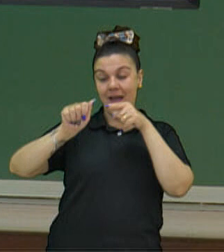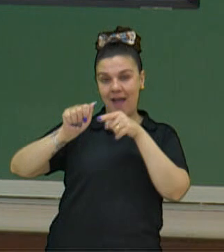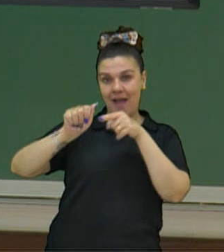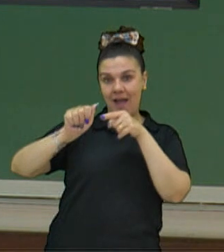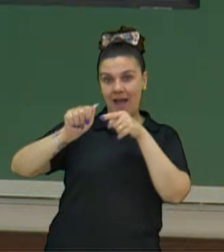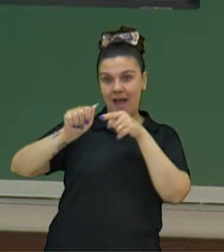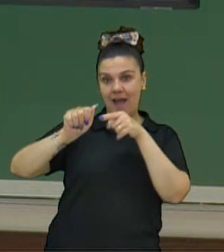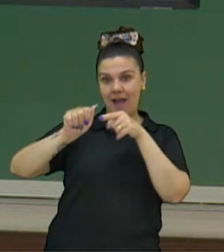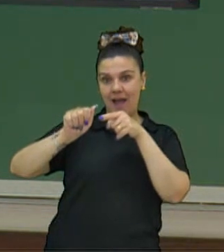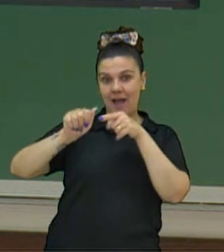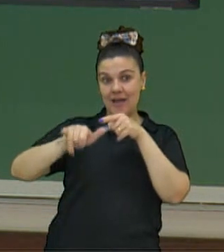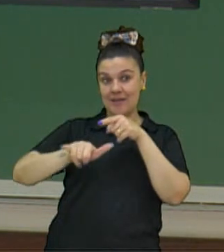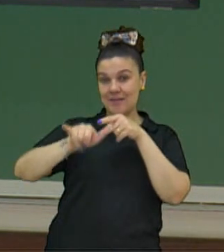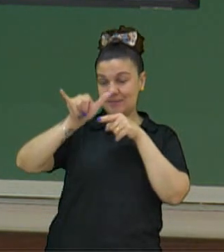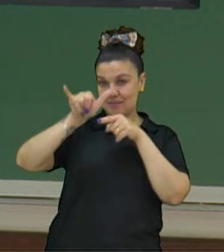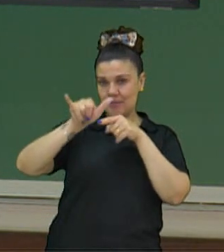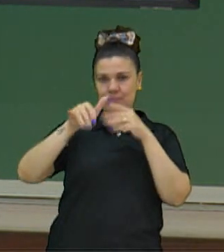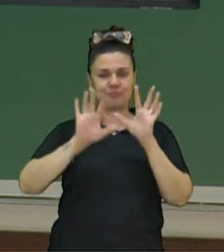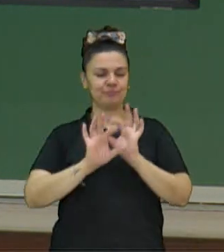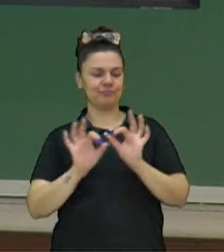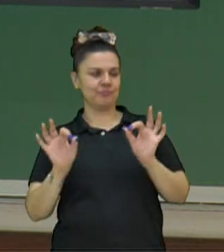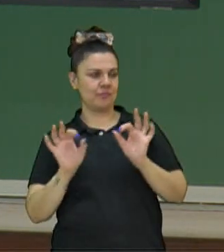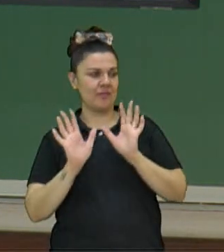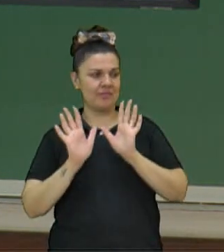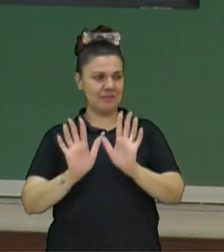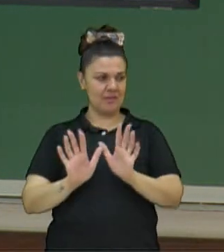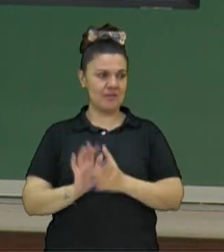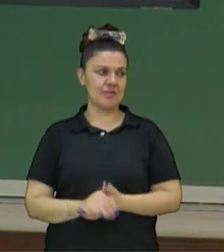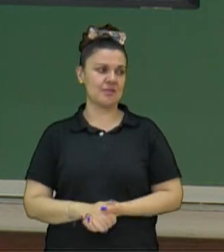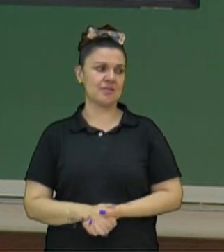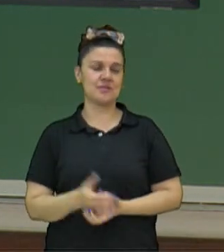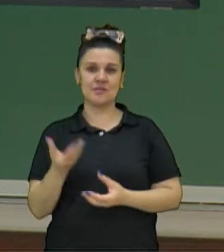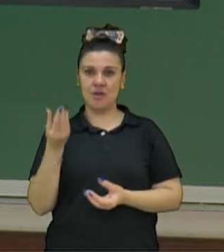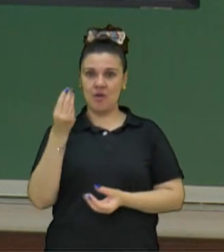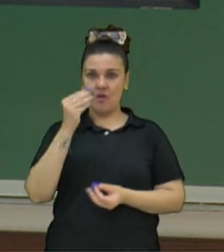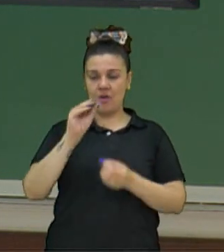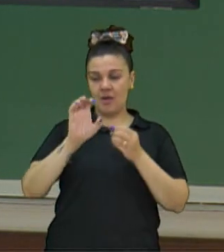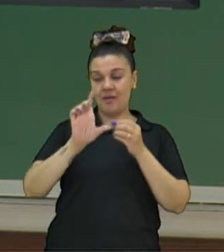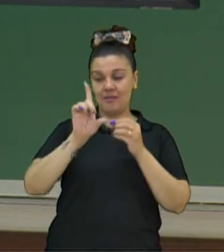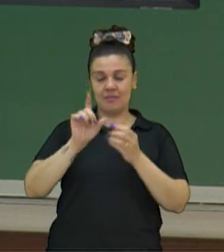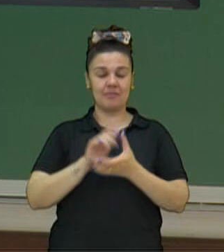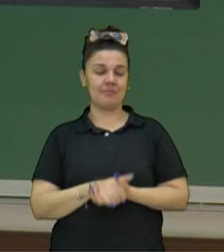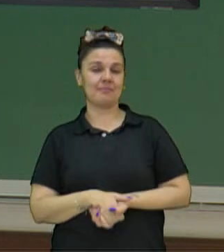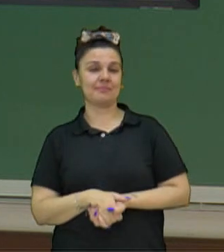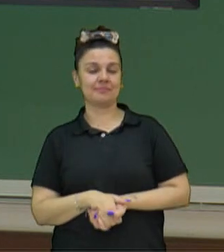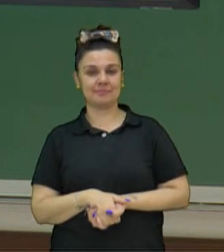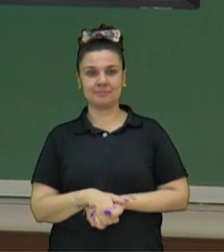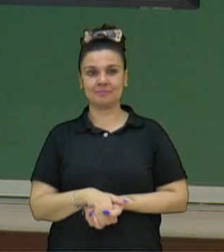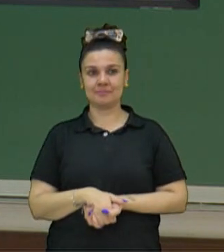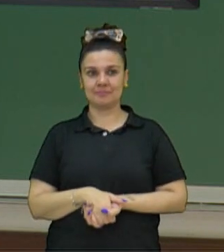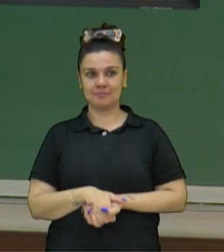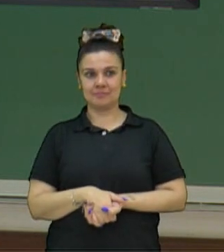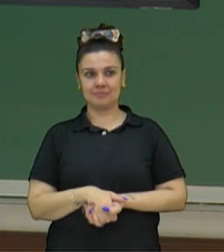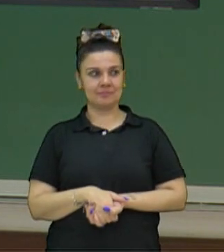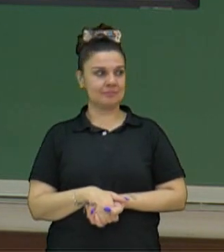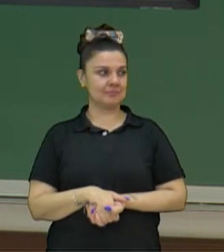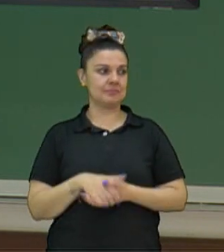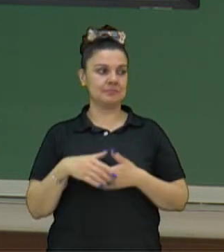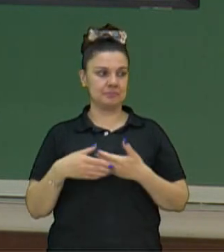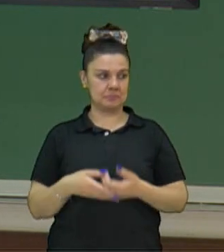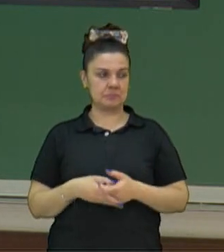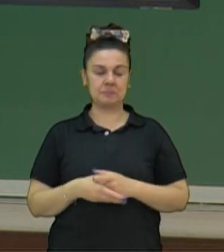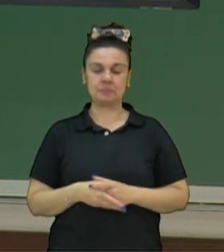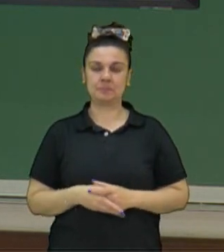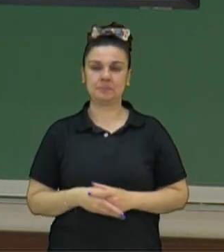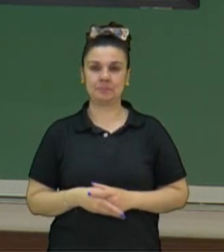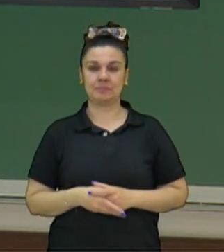vogal, não uma vogal. Não faz nada com ela, ó. Só coloca E, D, beleza? Então, Tony played with a